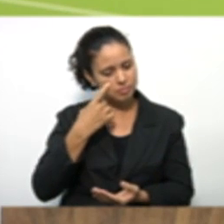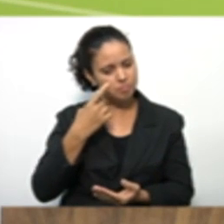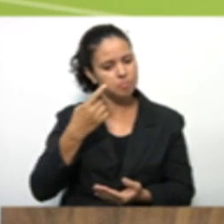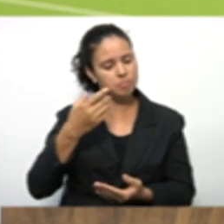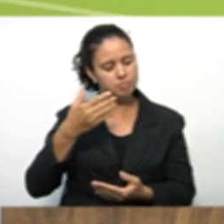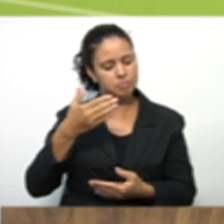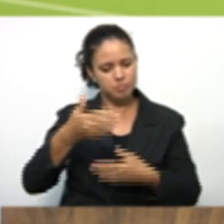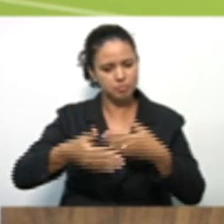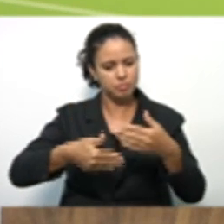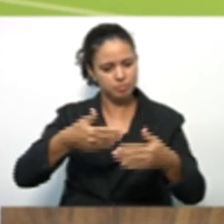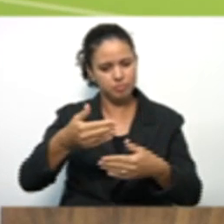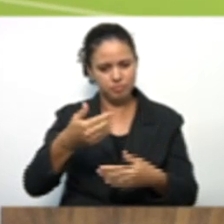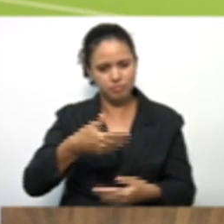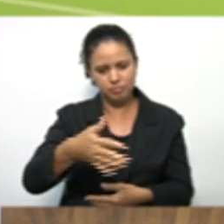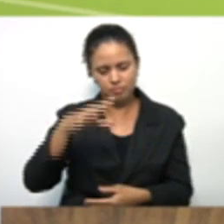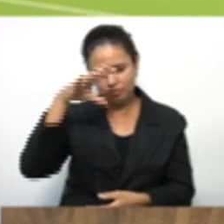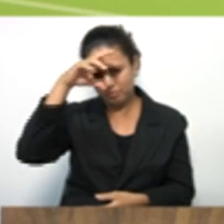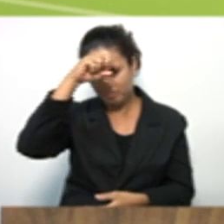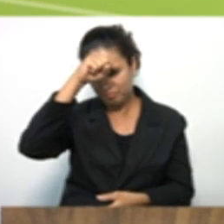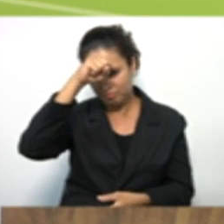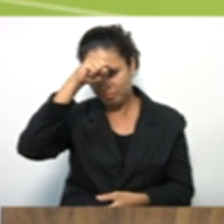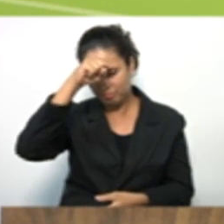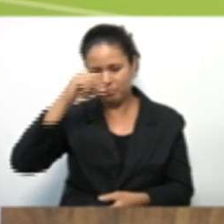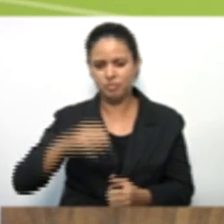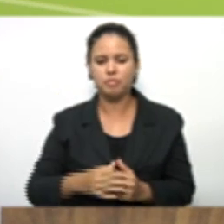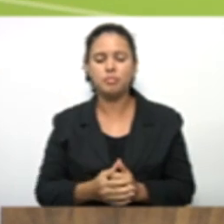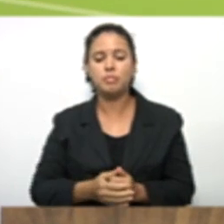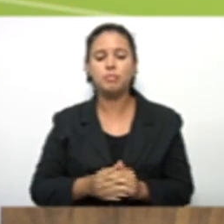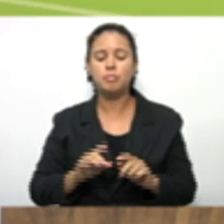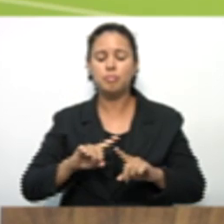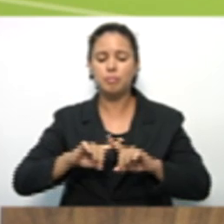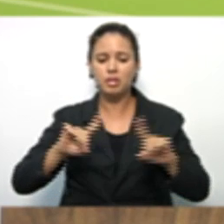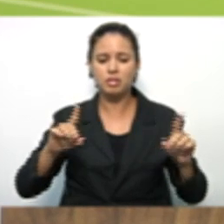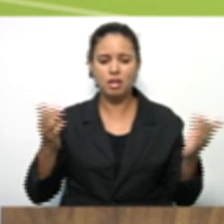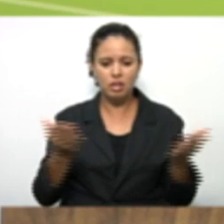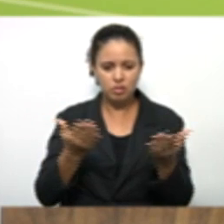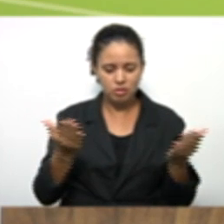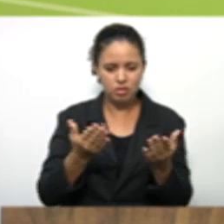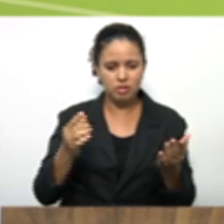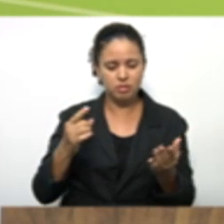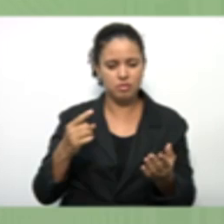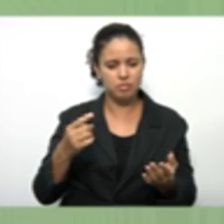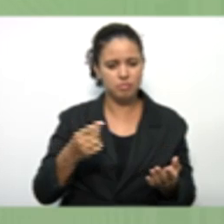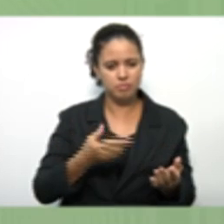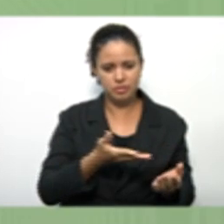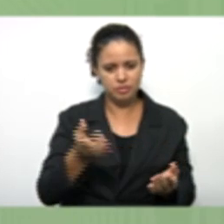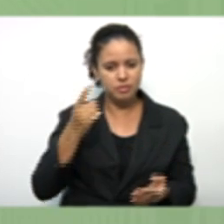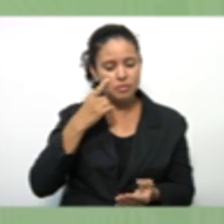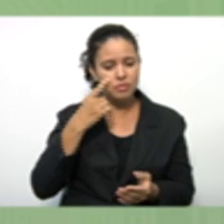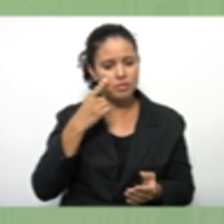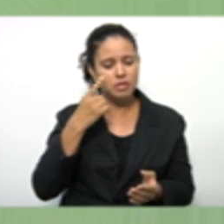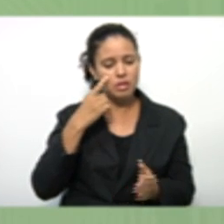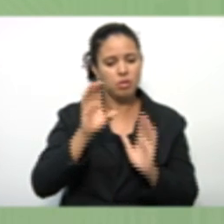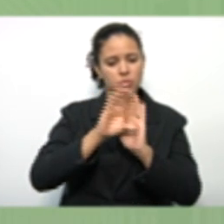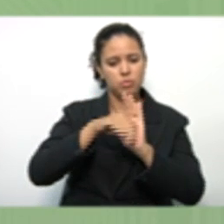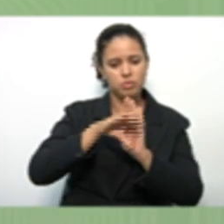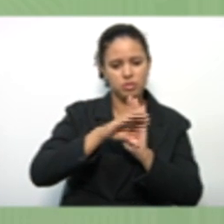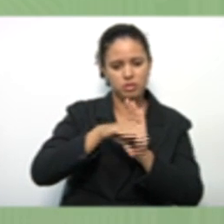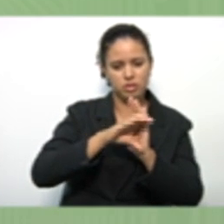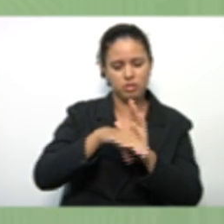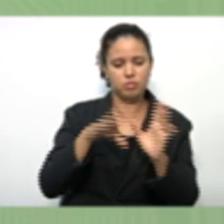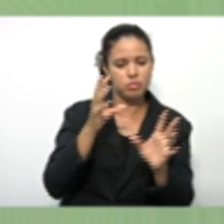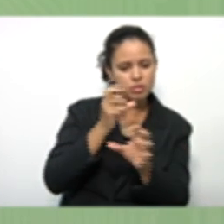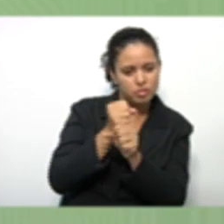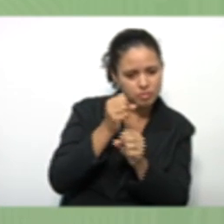aula. Bom, mas para agora, a gente vai ver o conceito de contabilidade, ok? Isso. Vamos lá ao conceito de contabilidade.